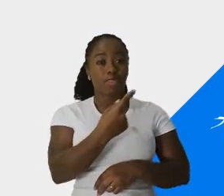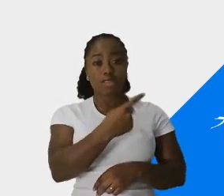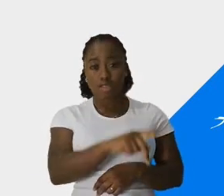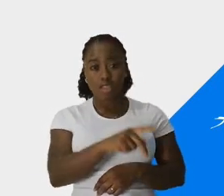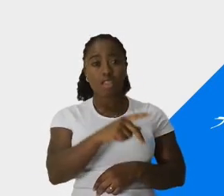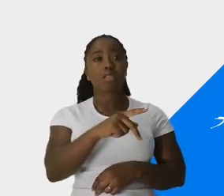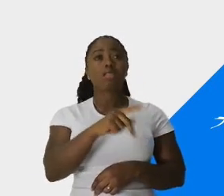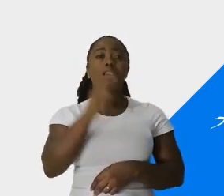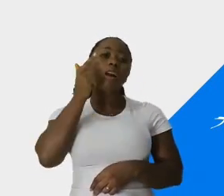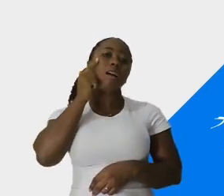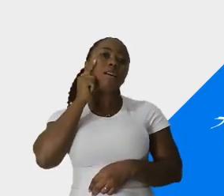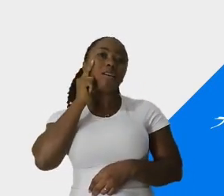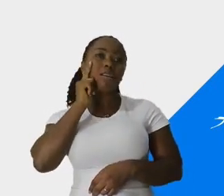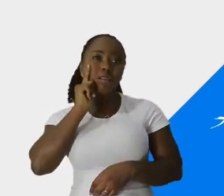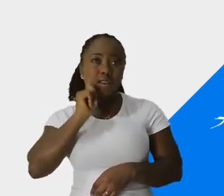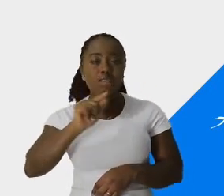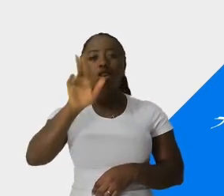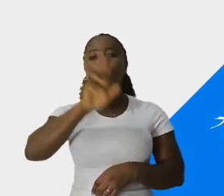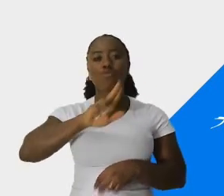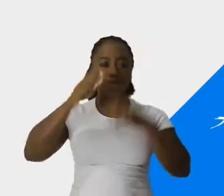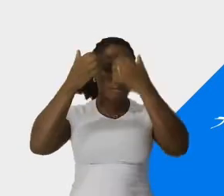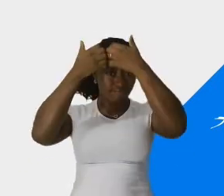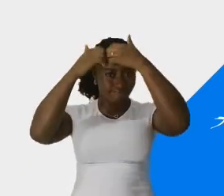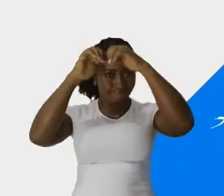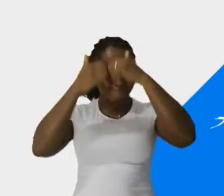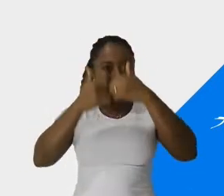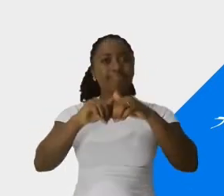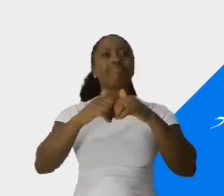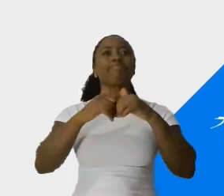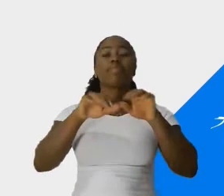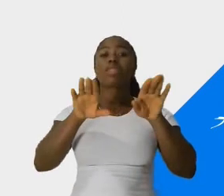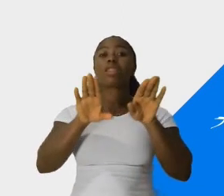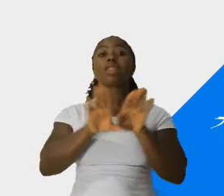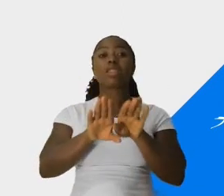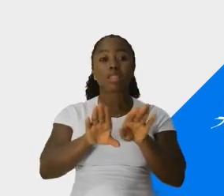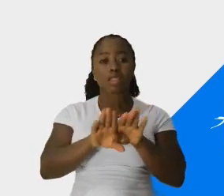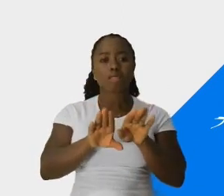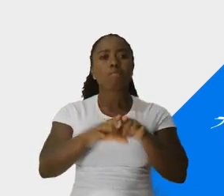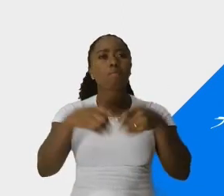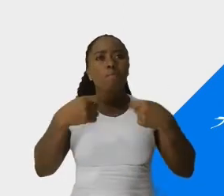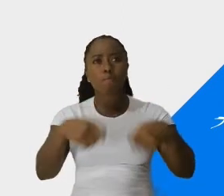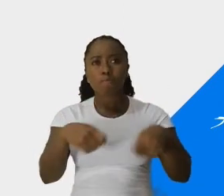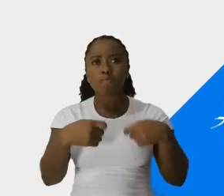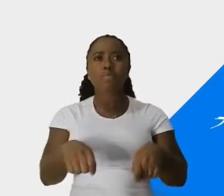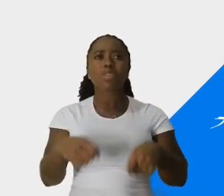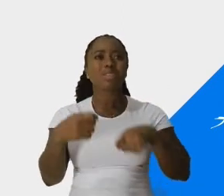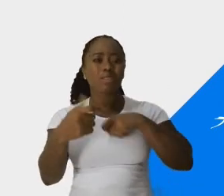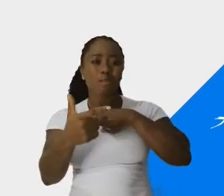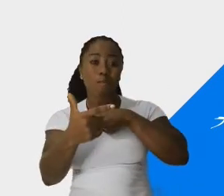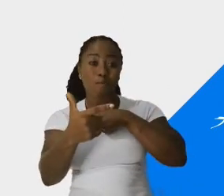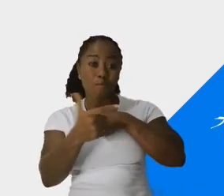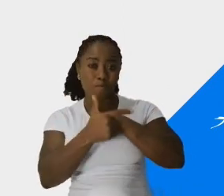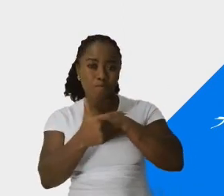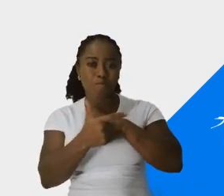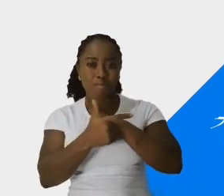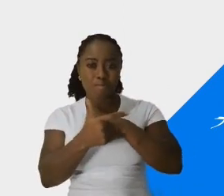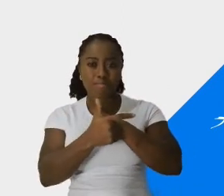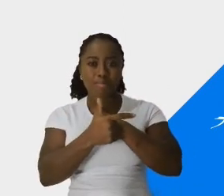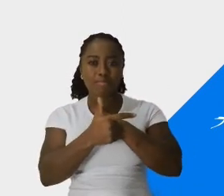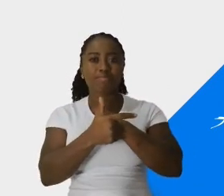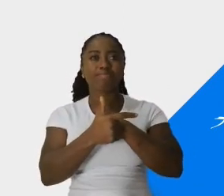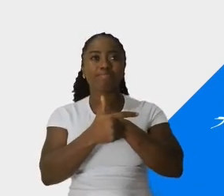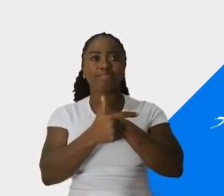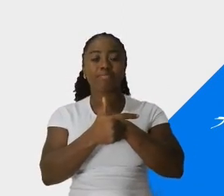Também se espera, né, que haja um papel preditivo, né, da neuropsicologia em